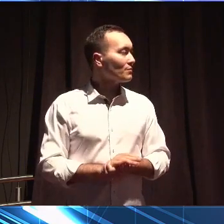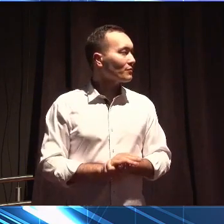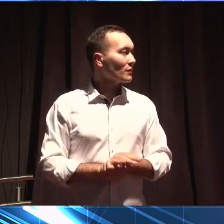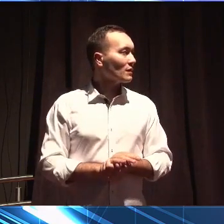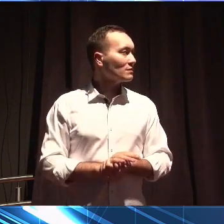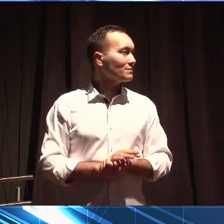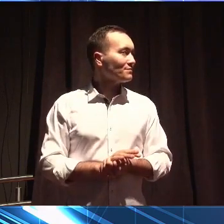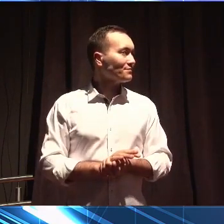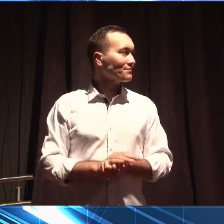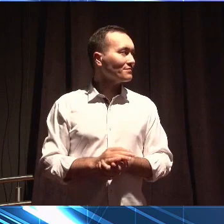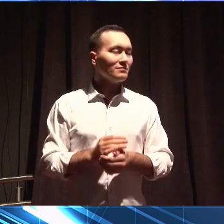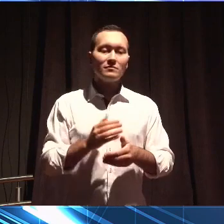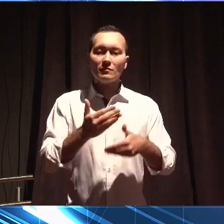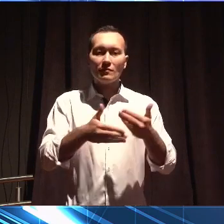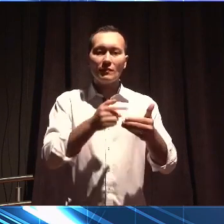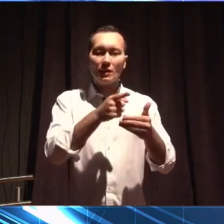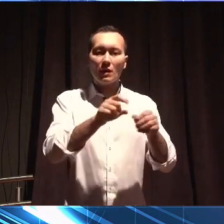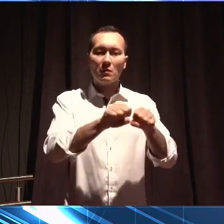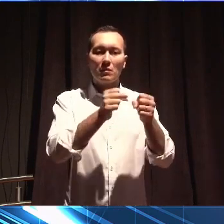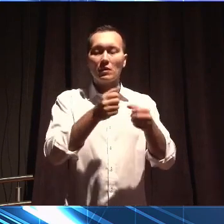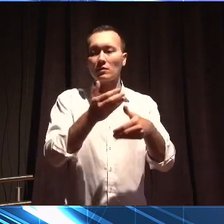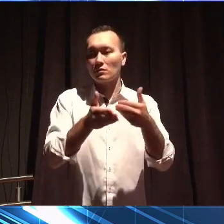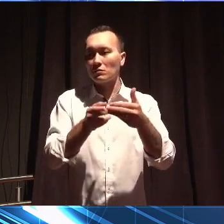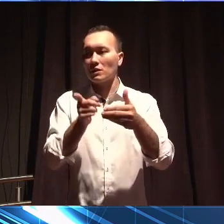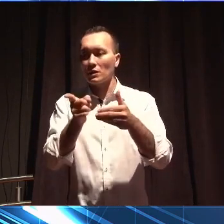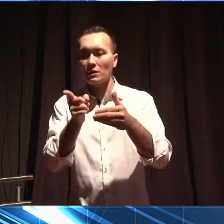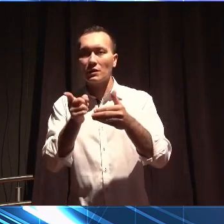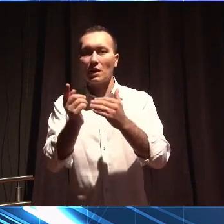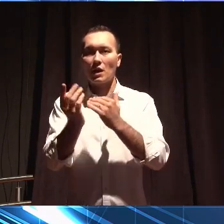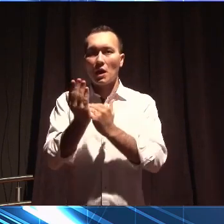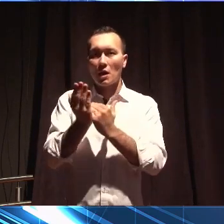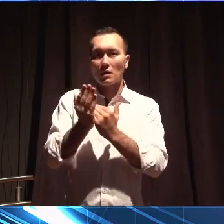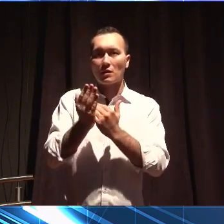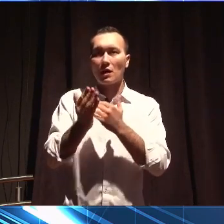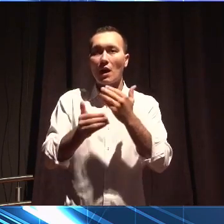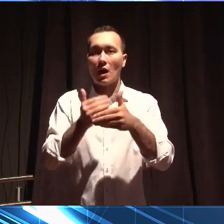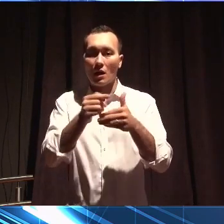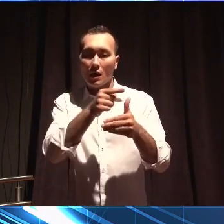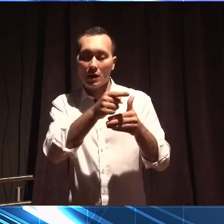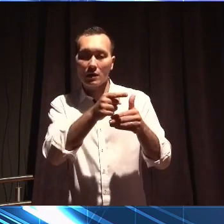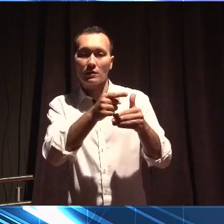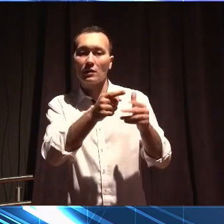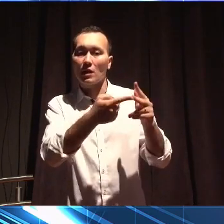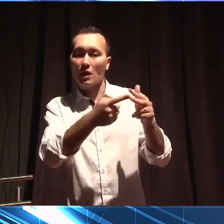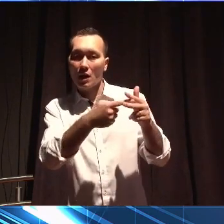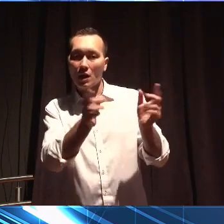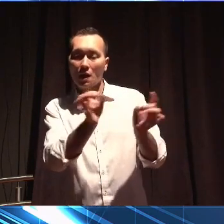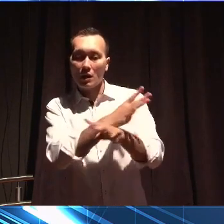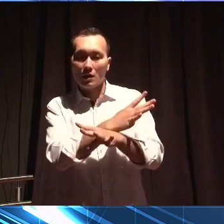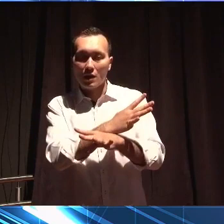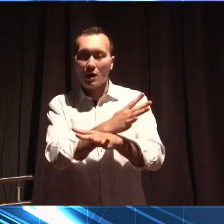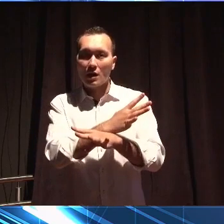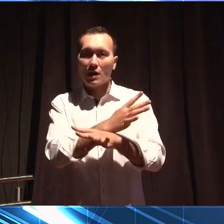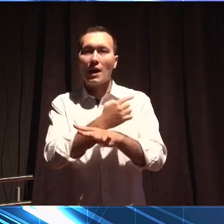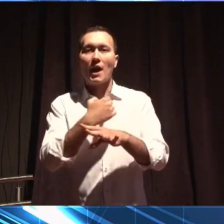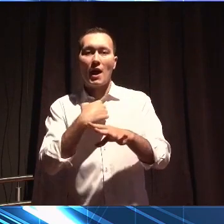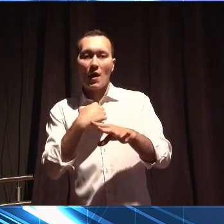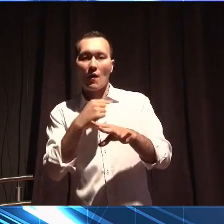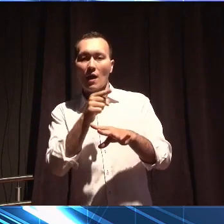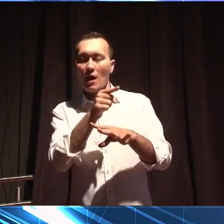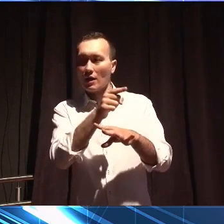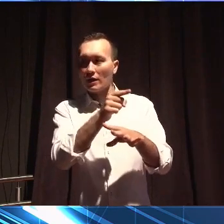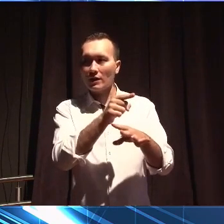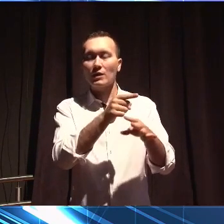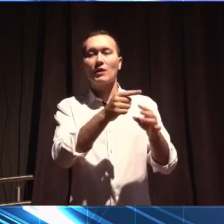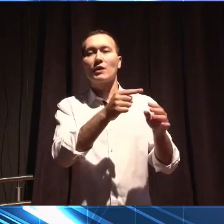acontece isso, tá? Aí eu conserto isso e depois volto. Exatamente. Fica muito mais fácil para você se recuperar, né? Exato. E aí a gente